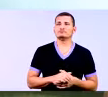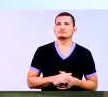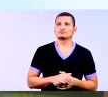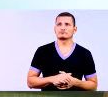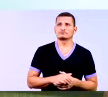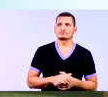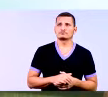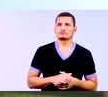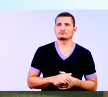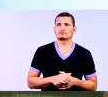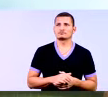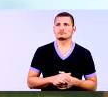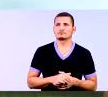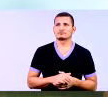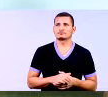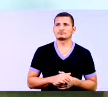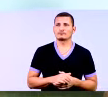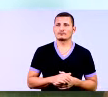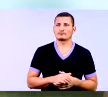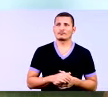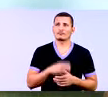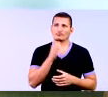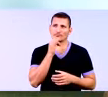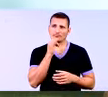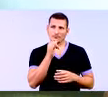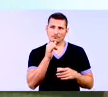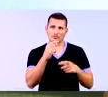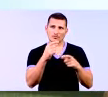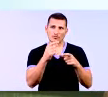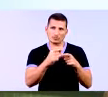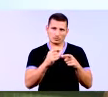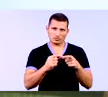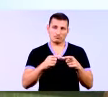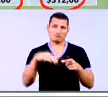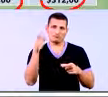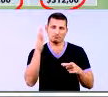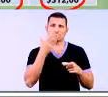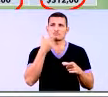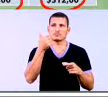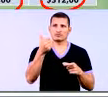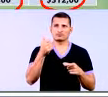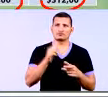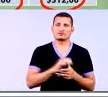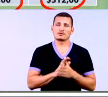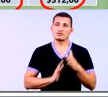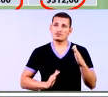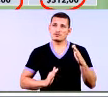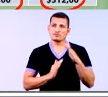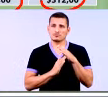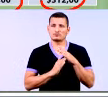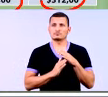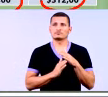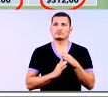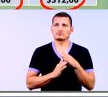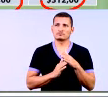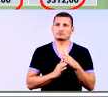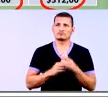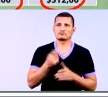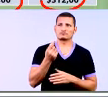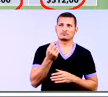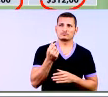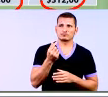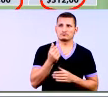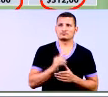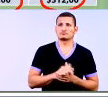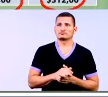comprando. Então, quanto mais núcleos, melhor. Limitado ao fator preço, né? Olha